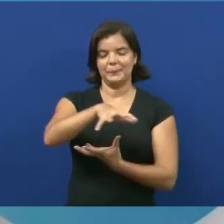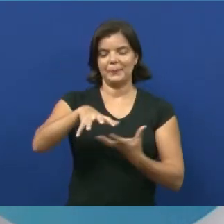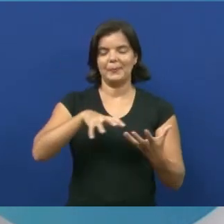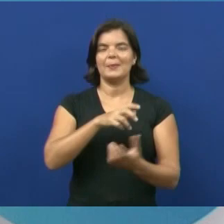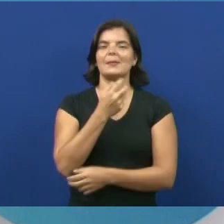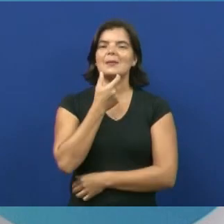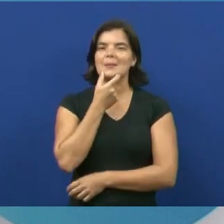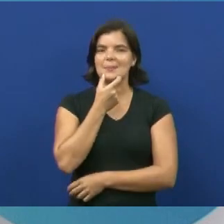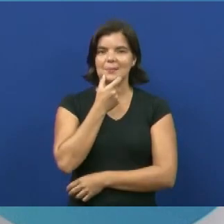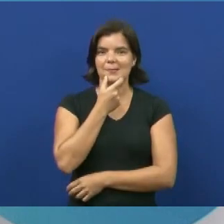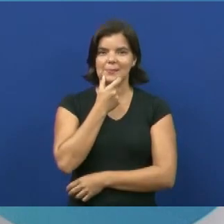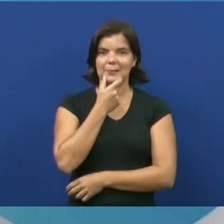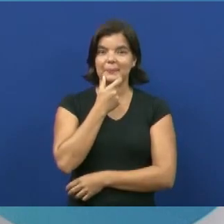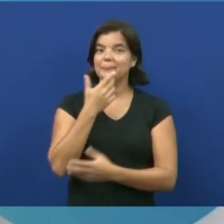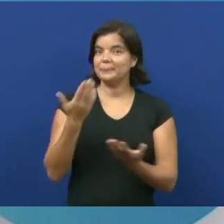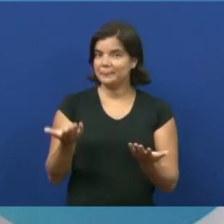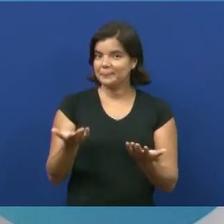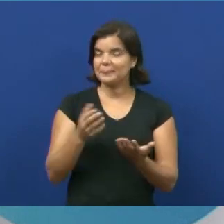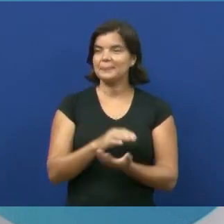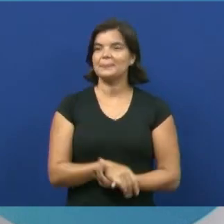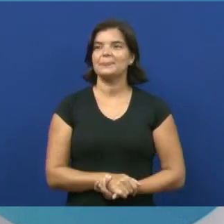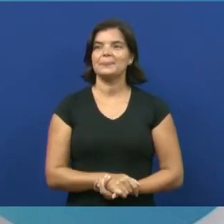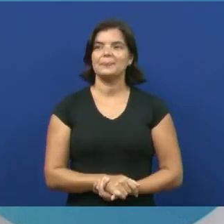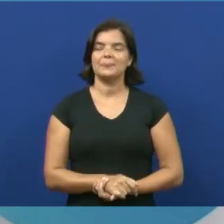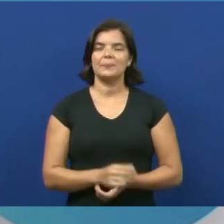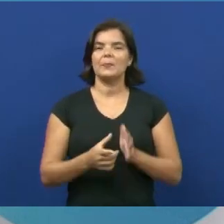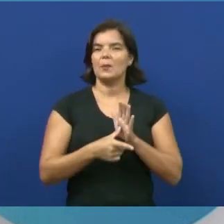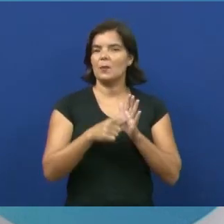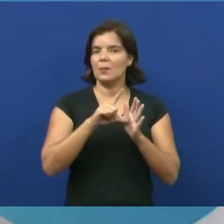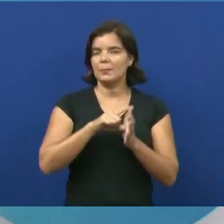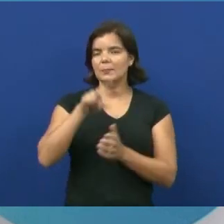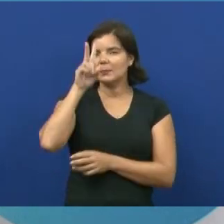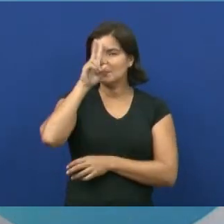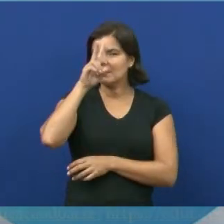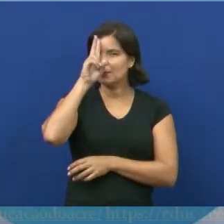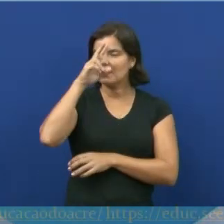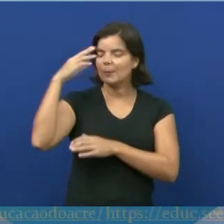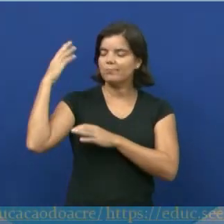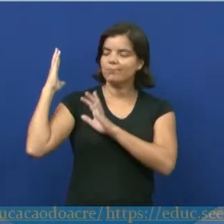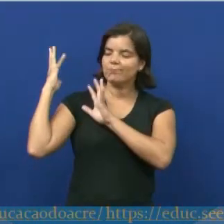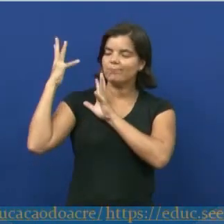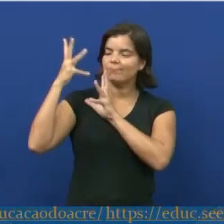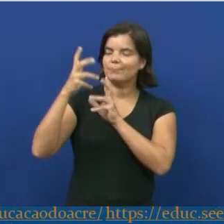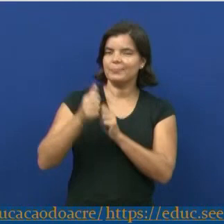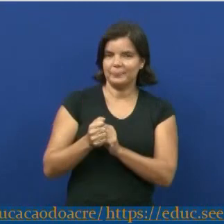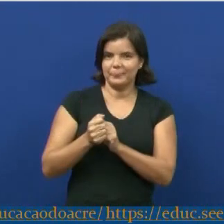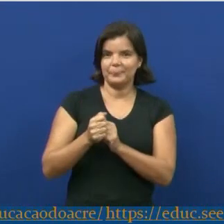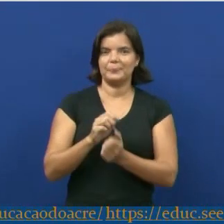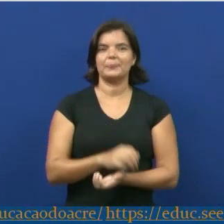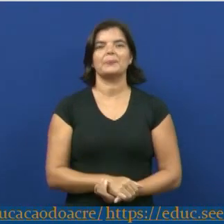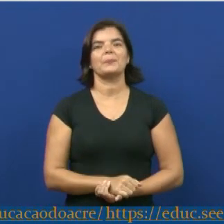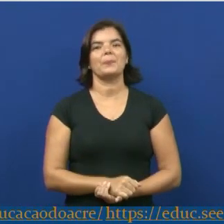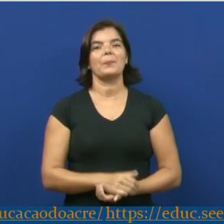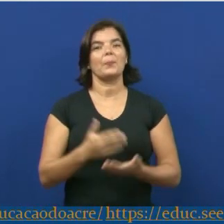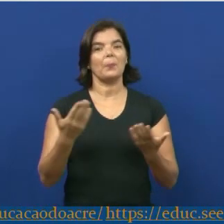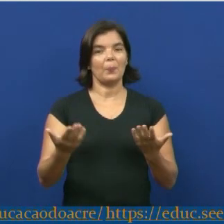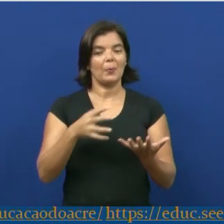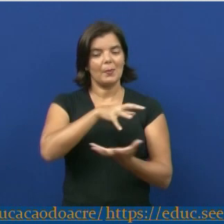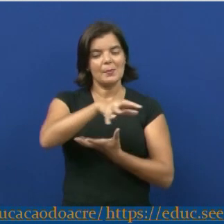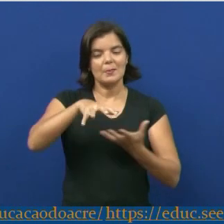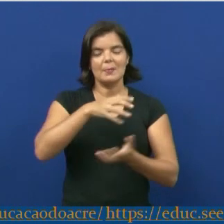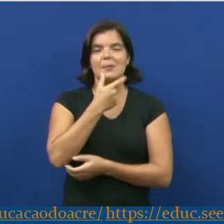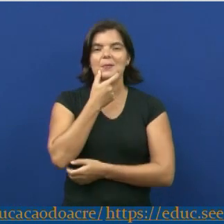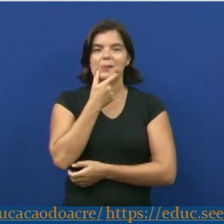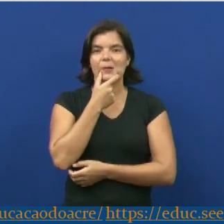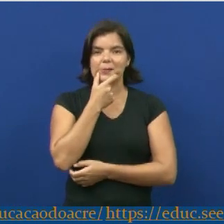revoluções inglesas. Vamos lá? Antes, vamos relembrar o que nós vimos na aula anterior. Bom, as revoluções